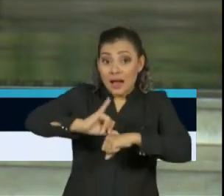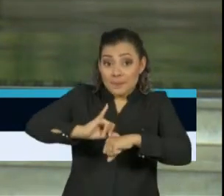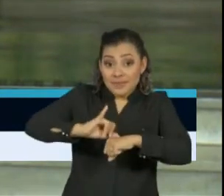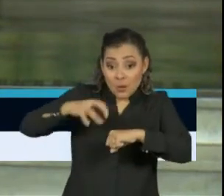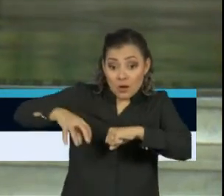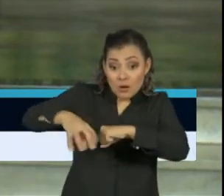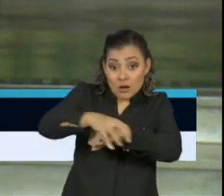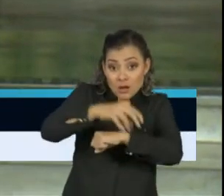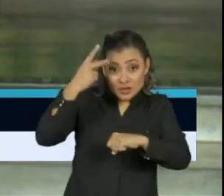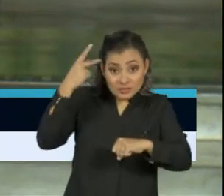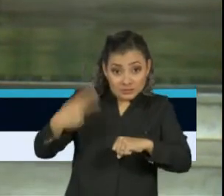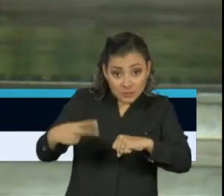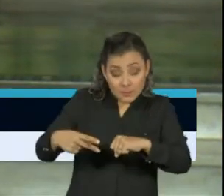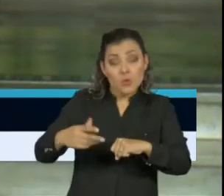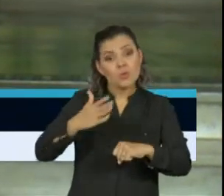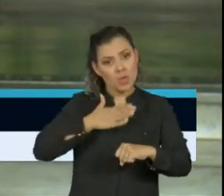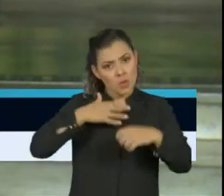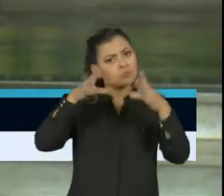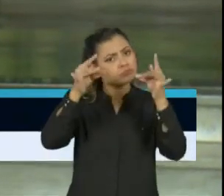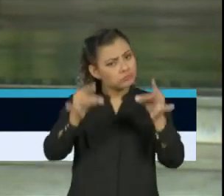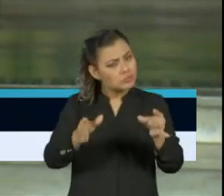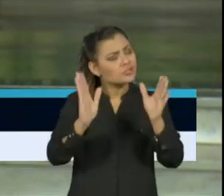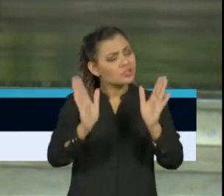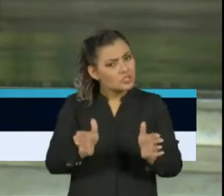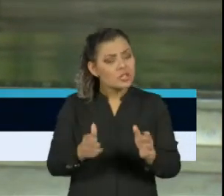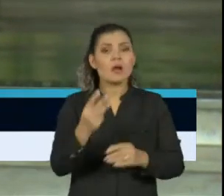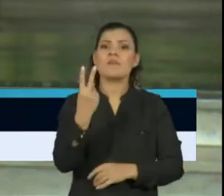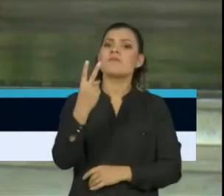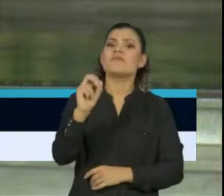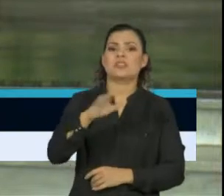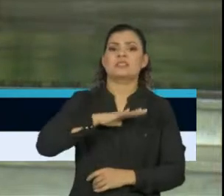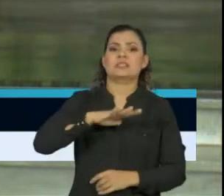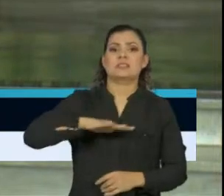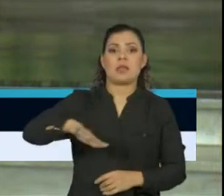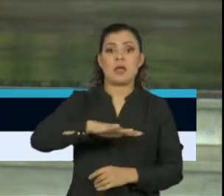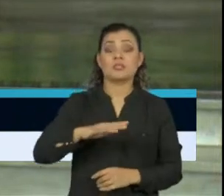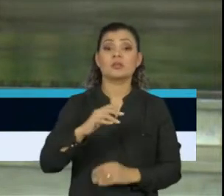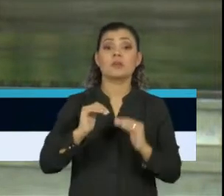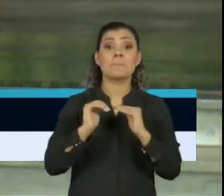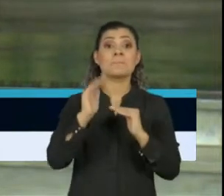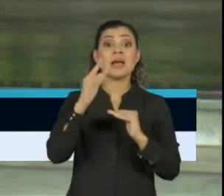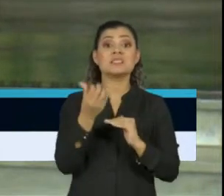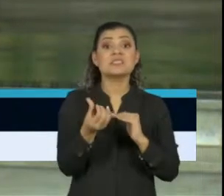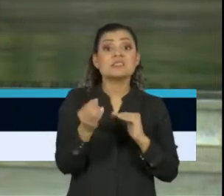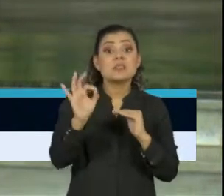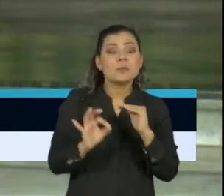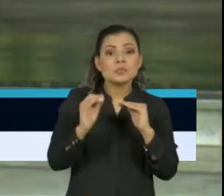metropolitana de São Paulo, eu mesmo descrevi aqui 20 cidades com índices superiores a